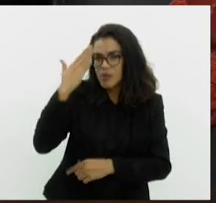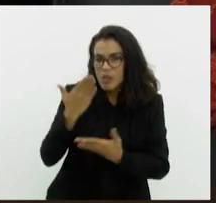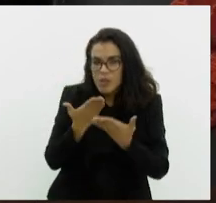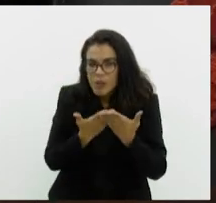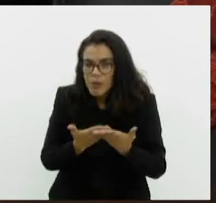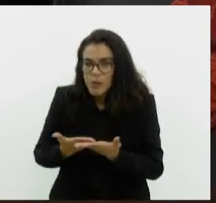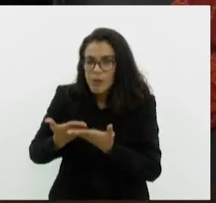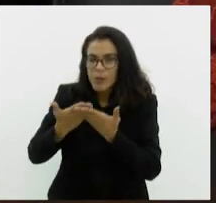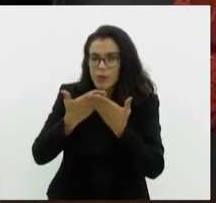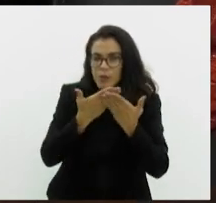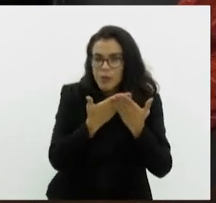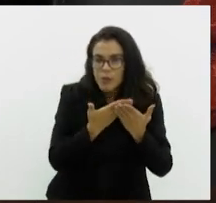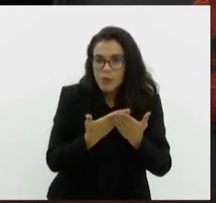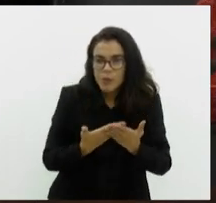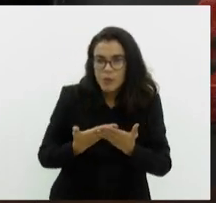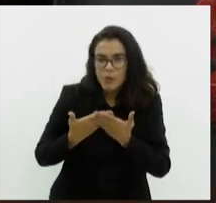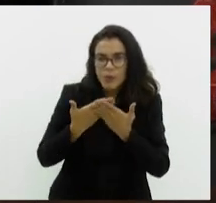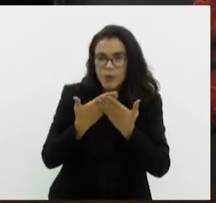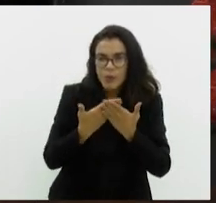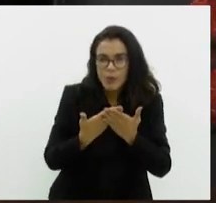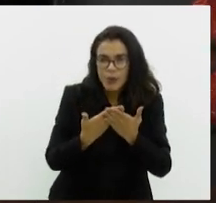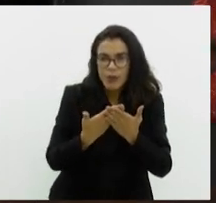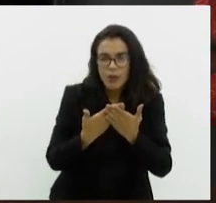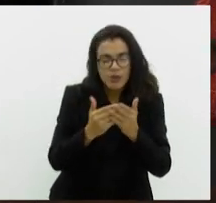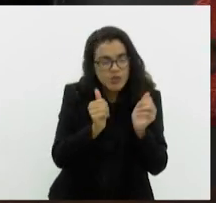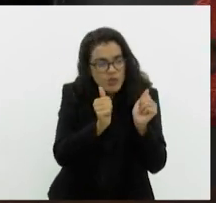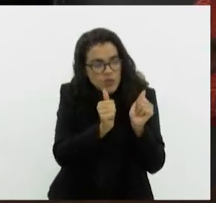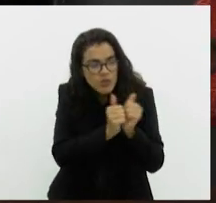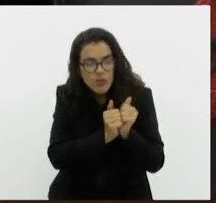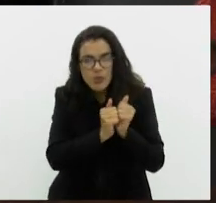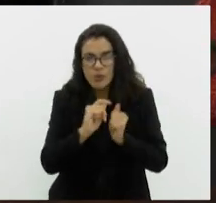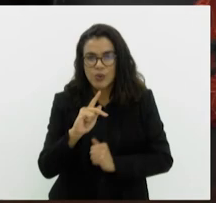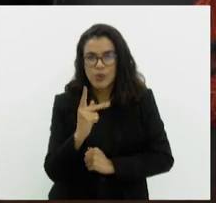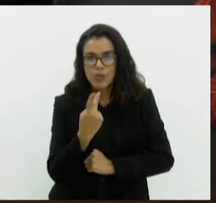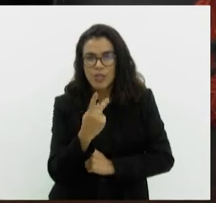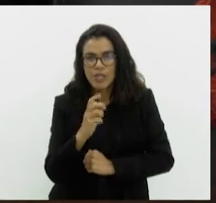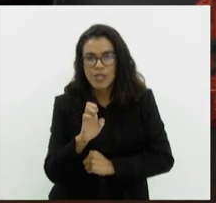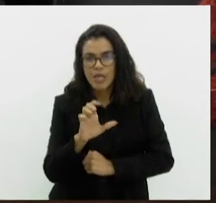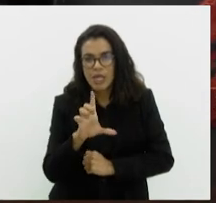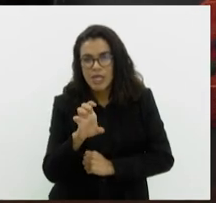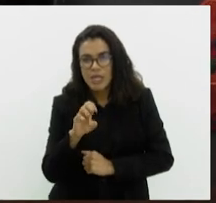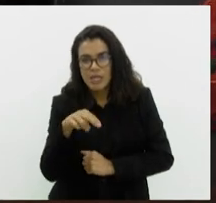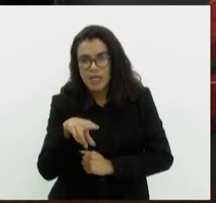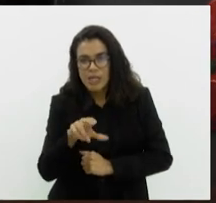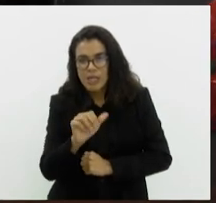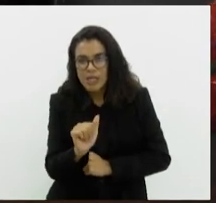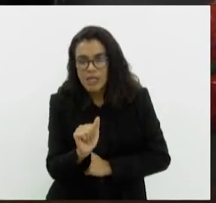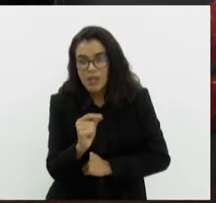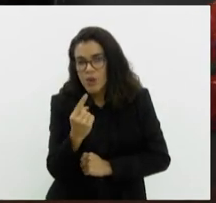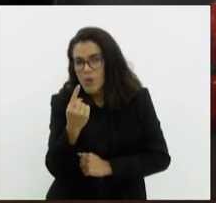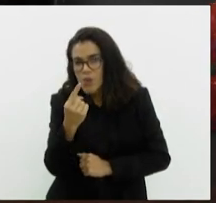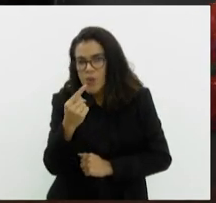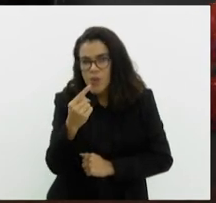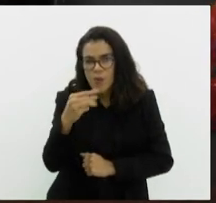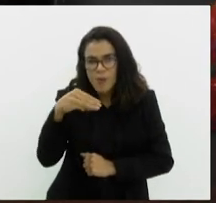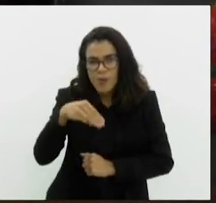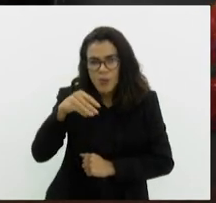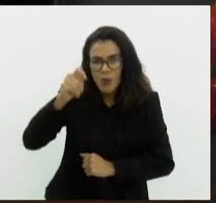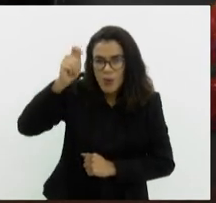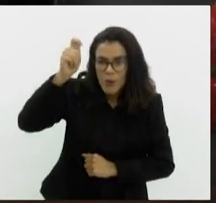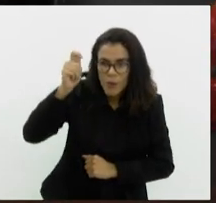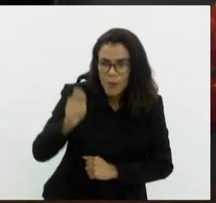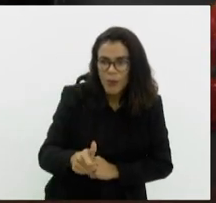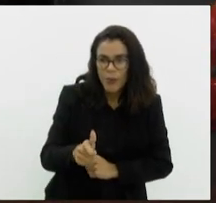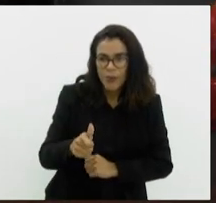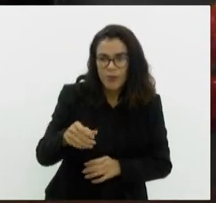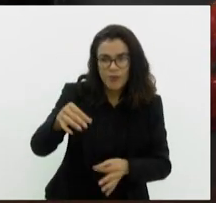estudando com Helena Teodoro, enquanto eu levei um minuto para entender uma